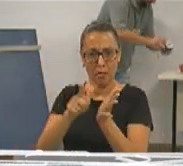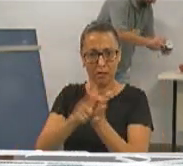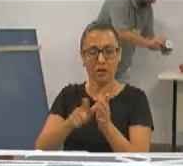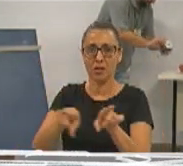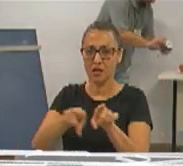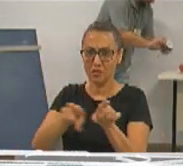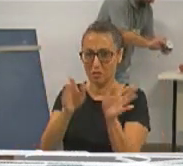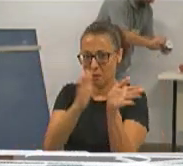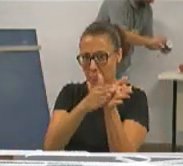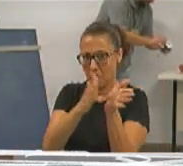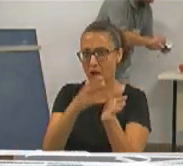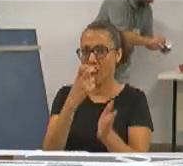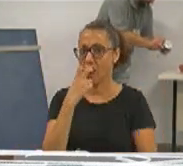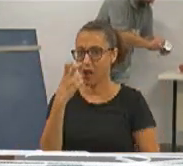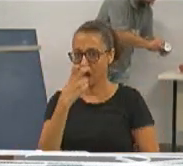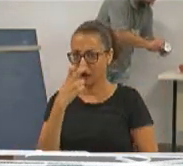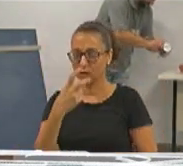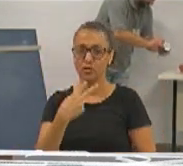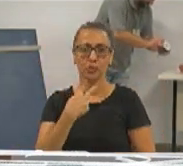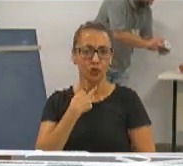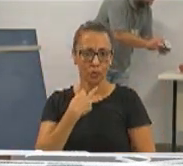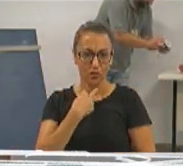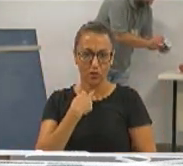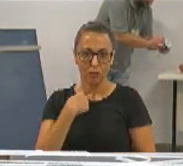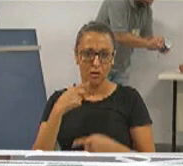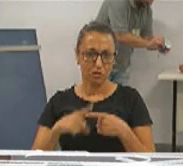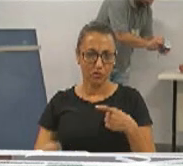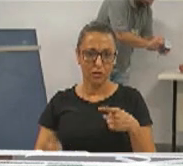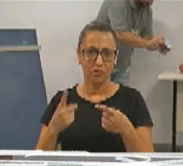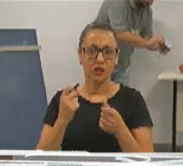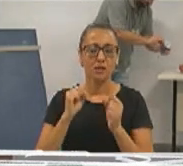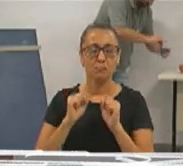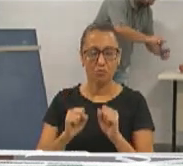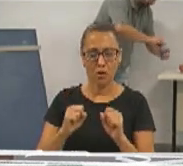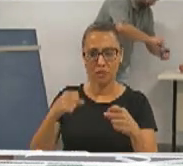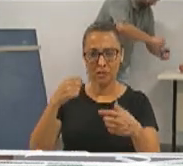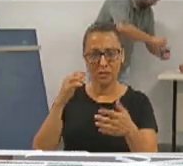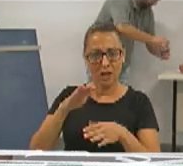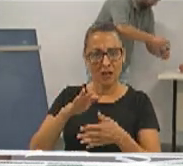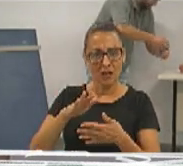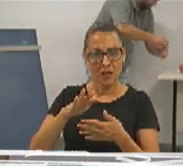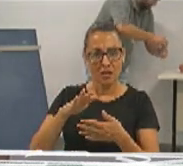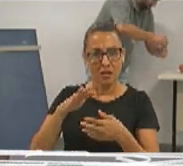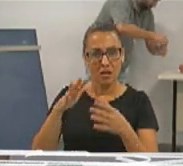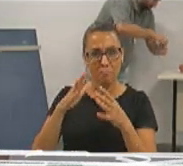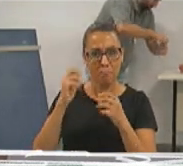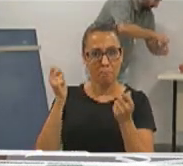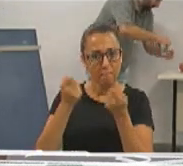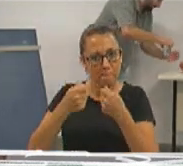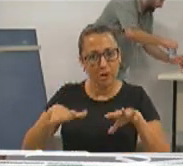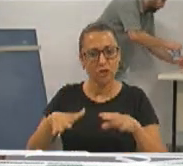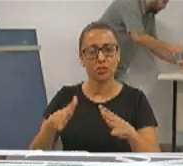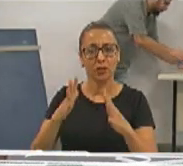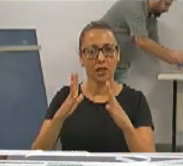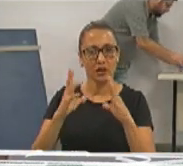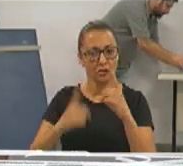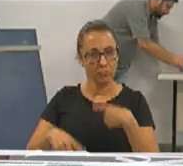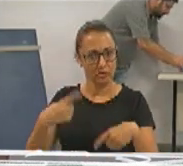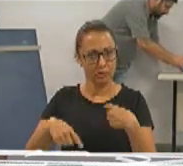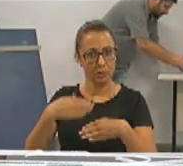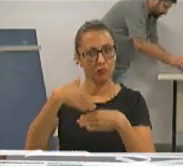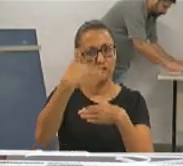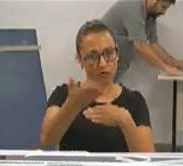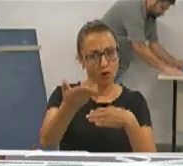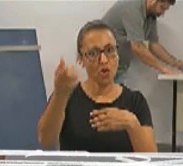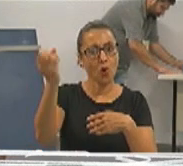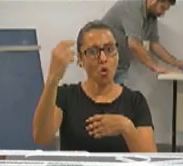aplausos, gritos e outros excessos que possam atrapalhar o debate dentro do auditório ou no espaço externo.